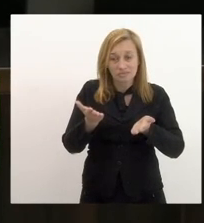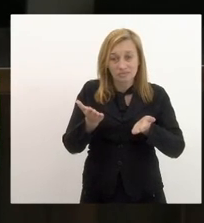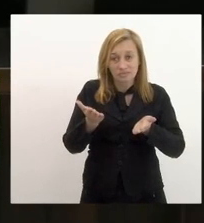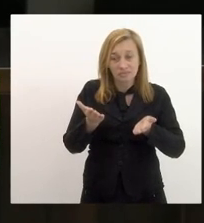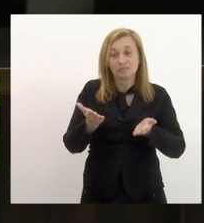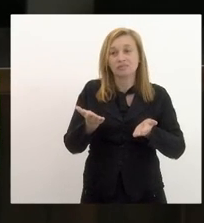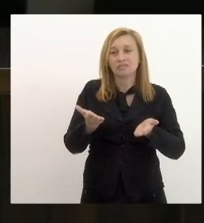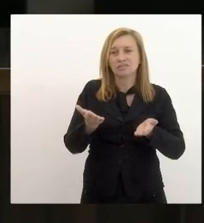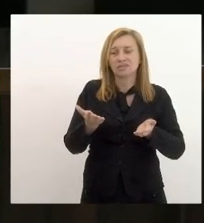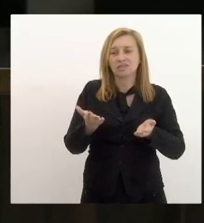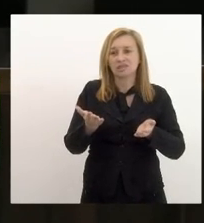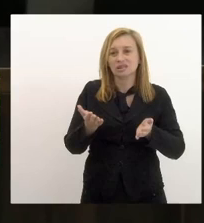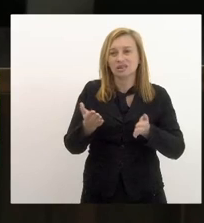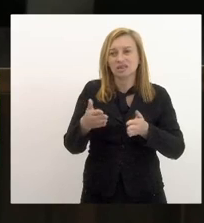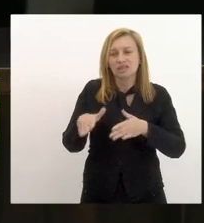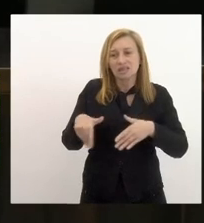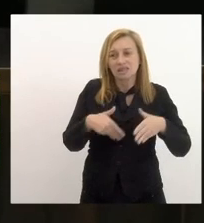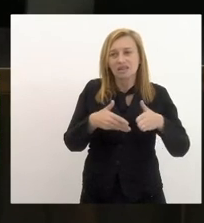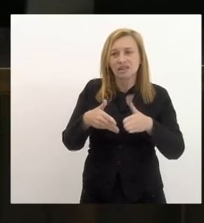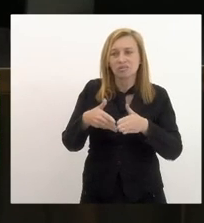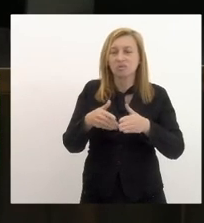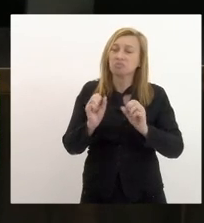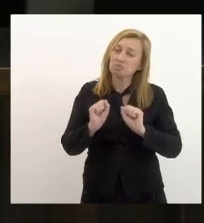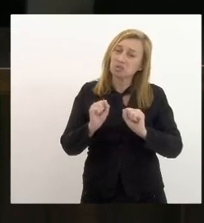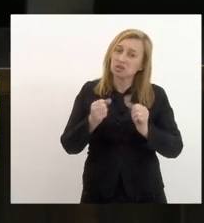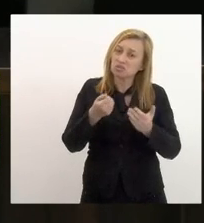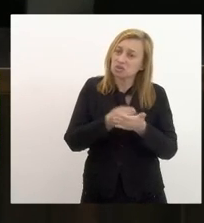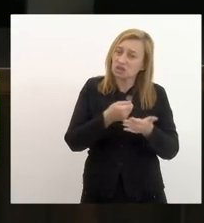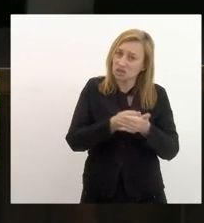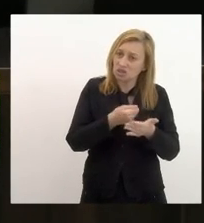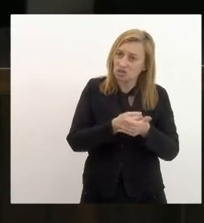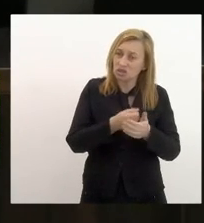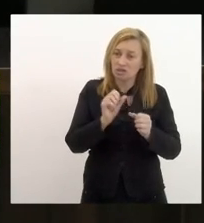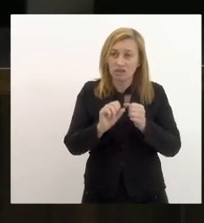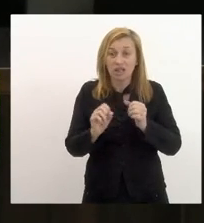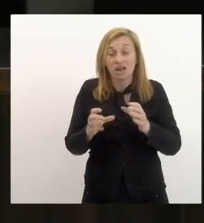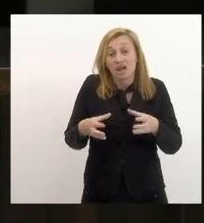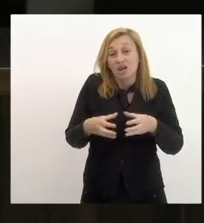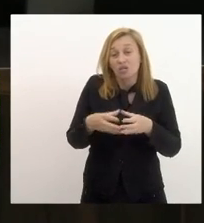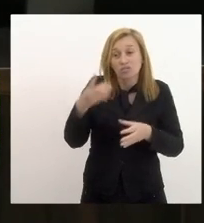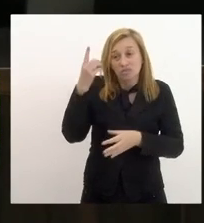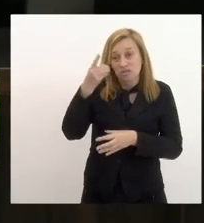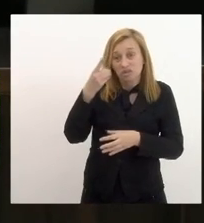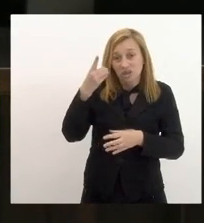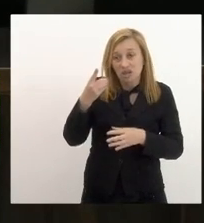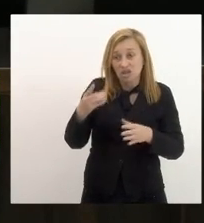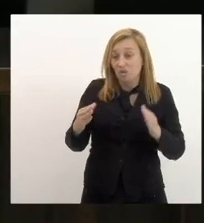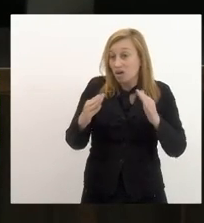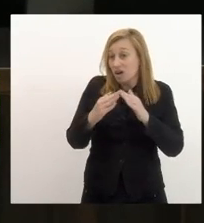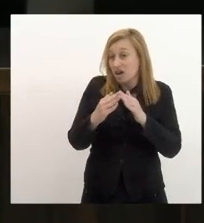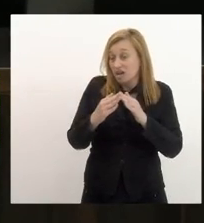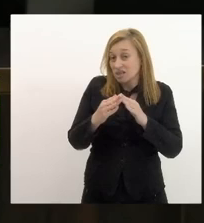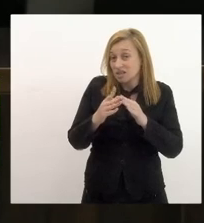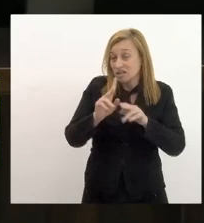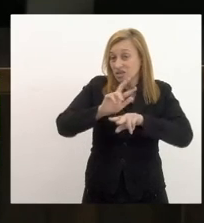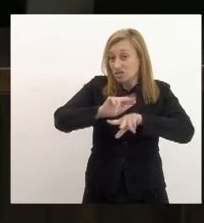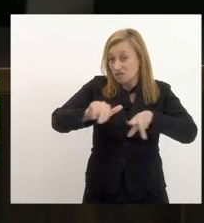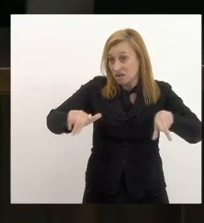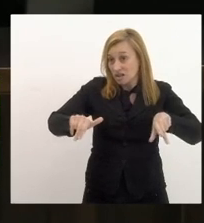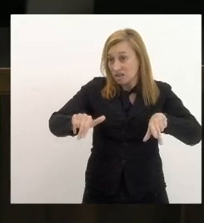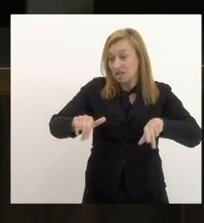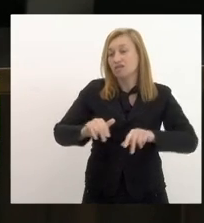possamos de fato exige fazer o pagamento uma casa muito plural